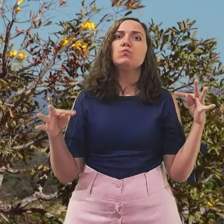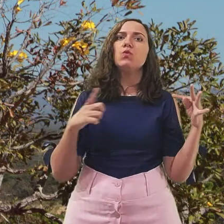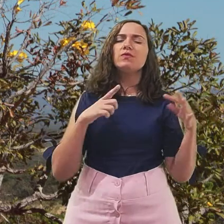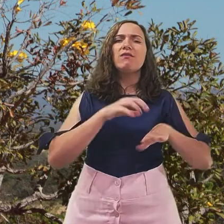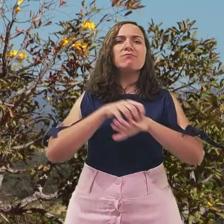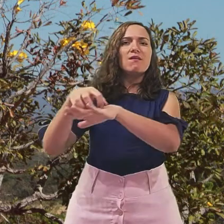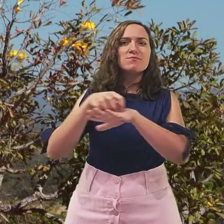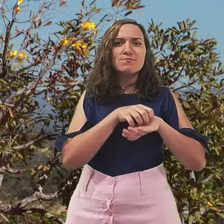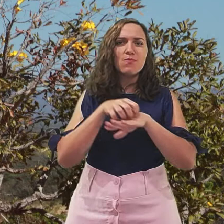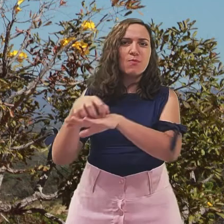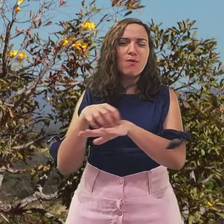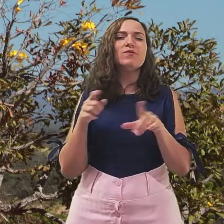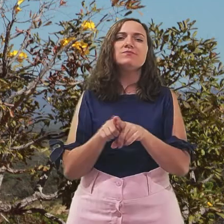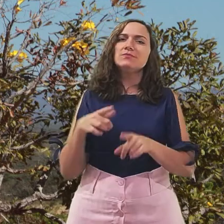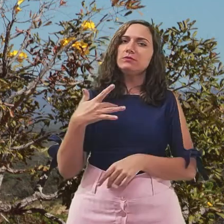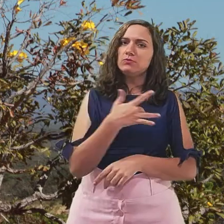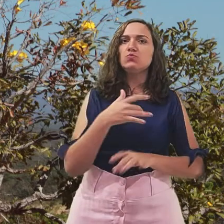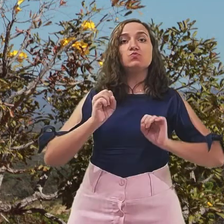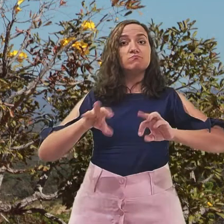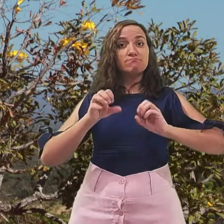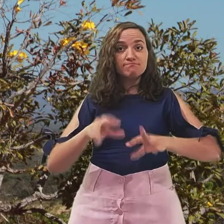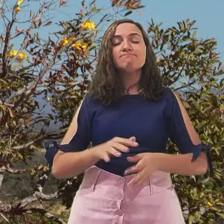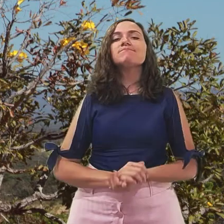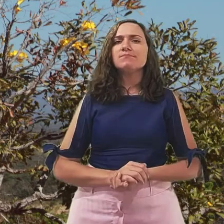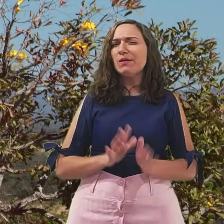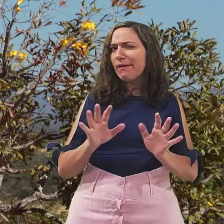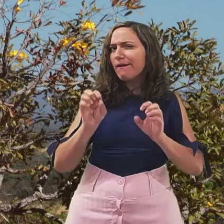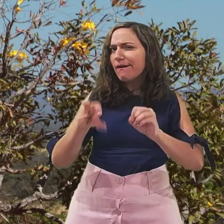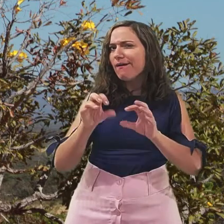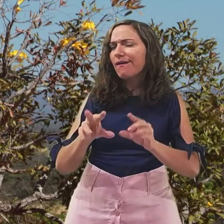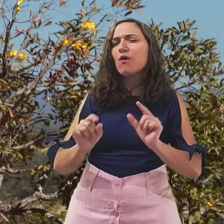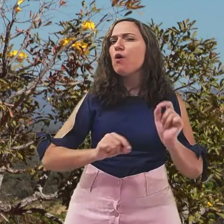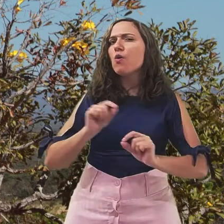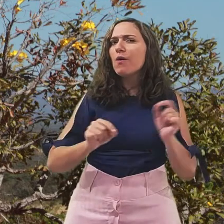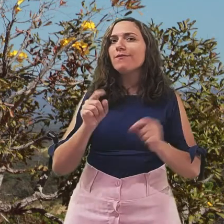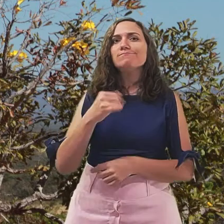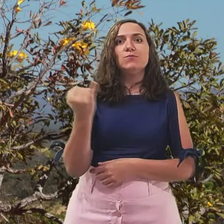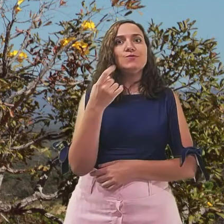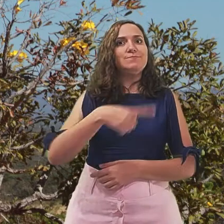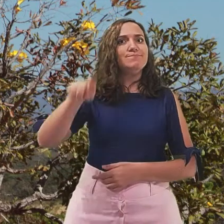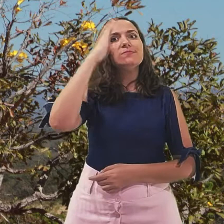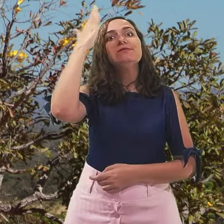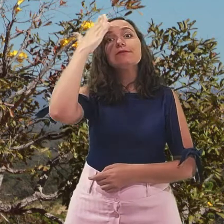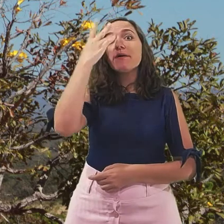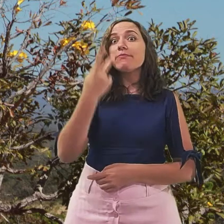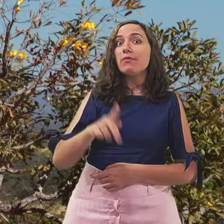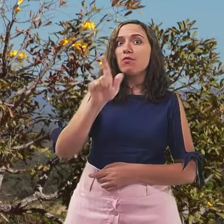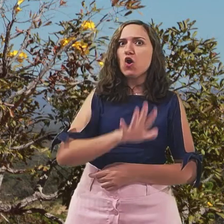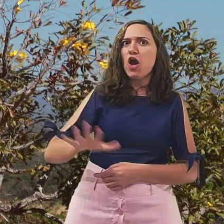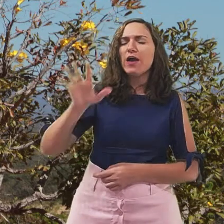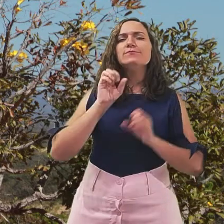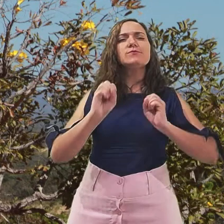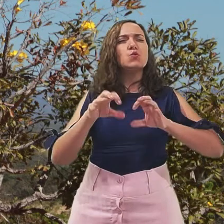transporte, saúde e educação. Por falar em educação, vale lembrar que a educação goiana